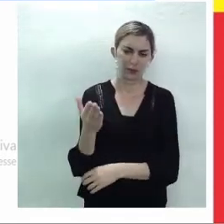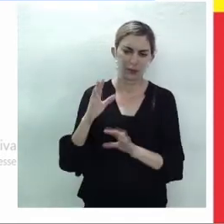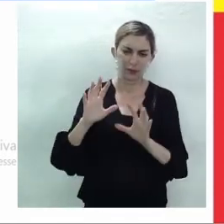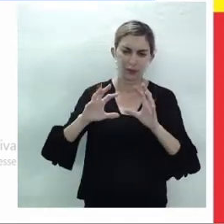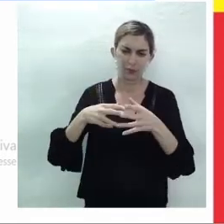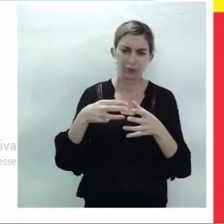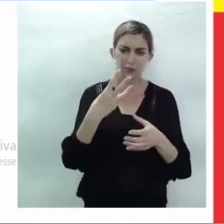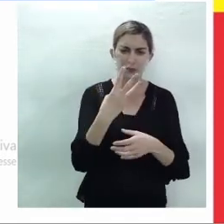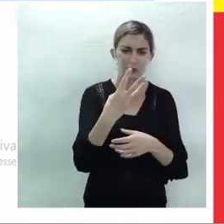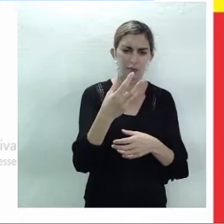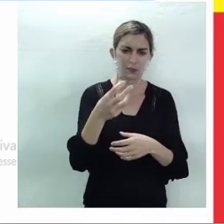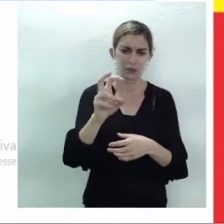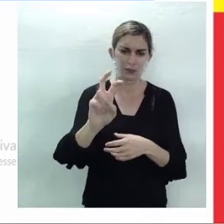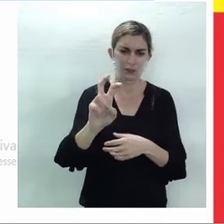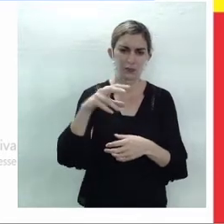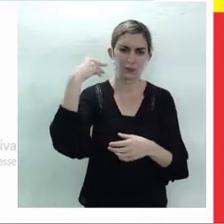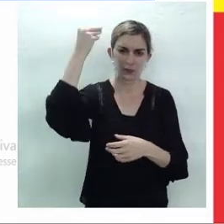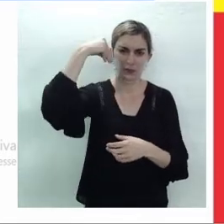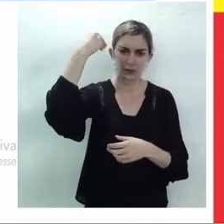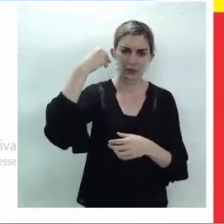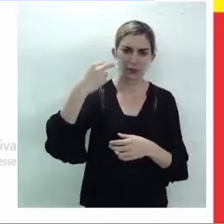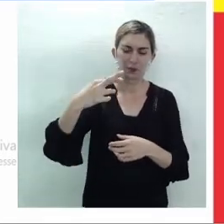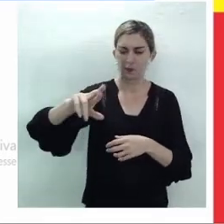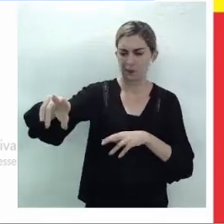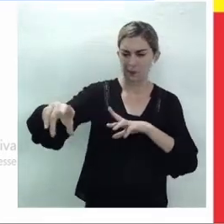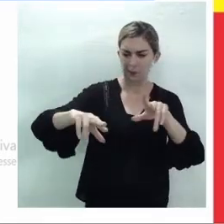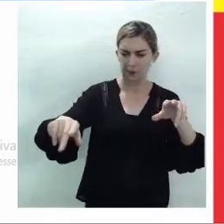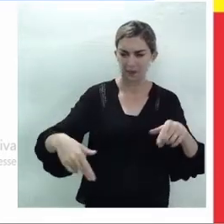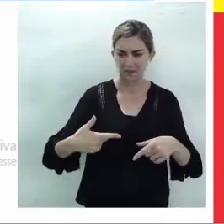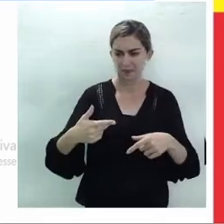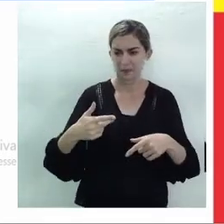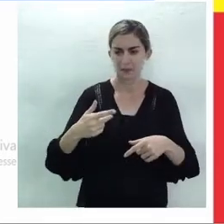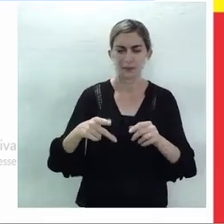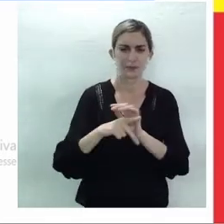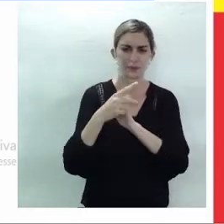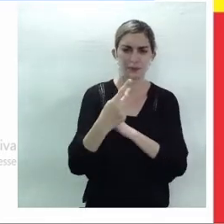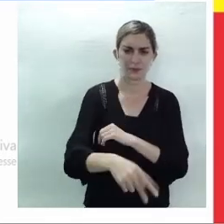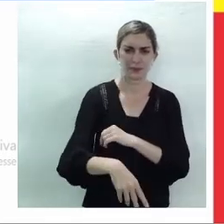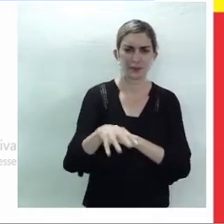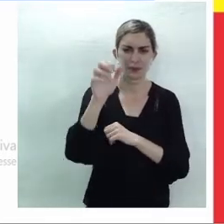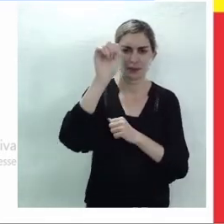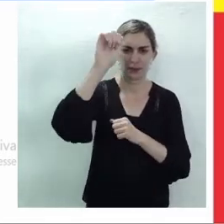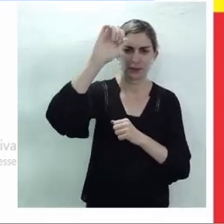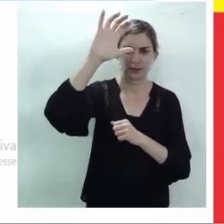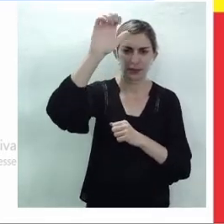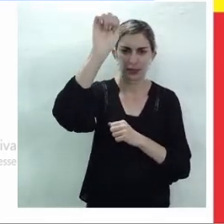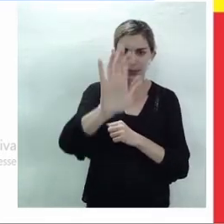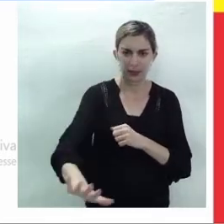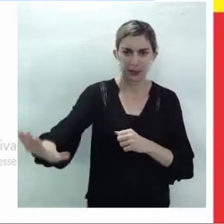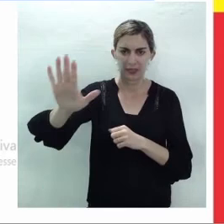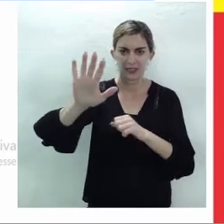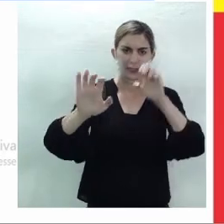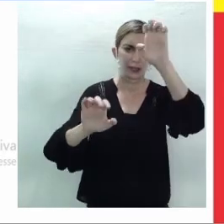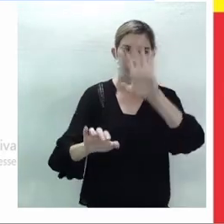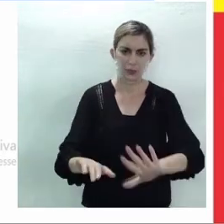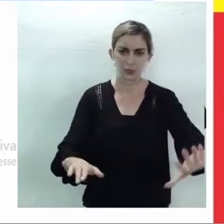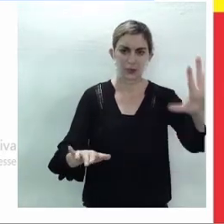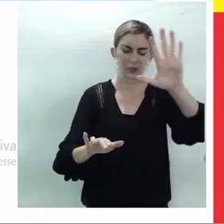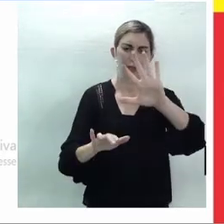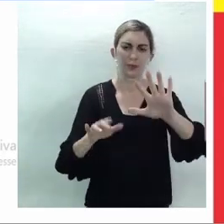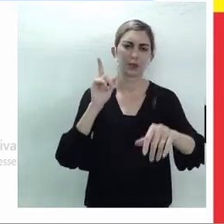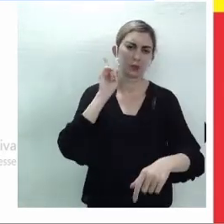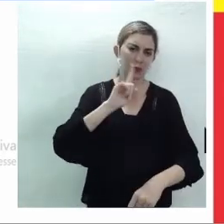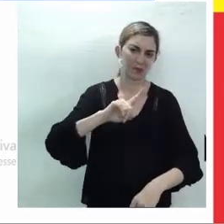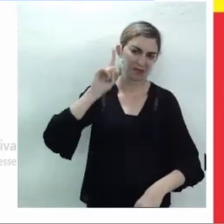reuniu 35 especialistas em religião provindo da Ásia, Europa,